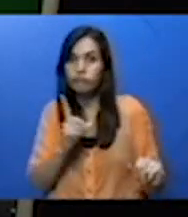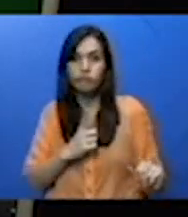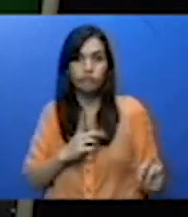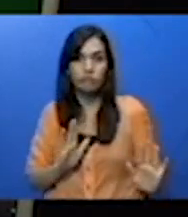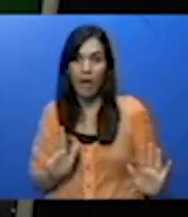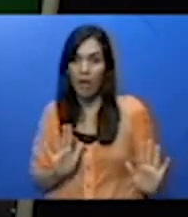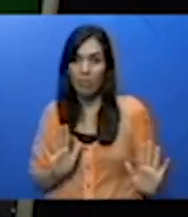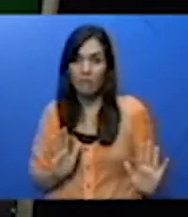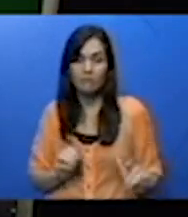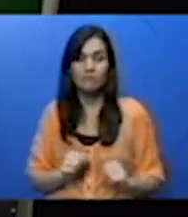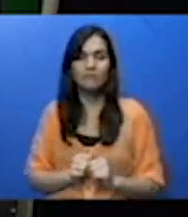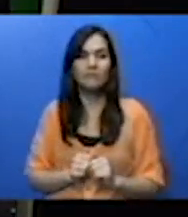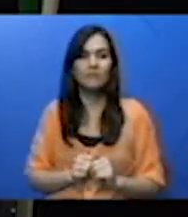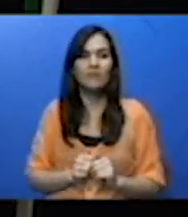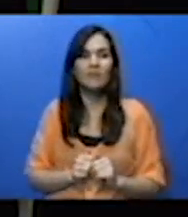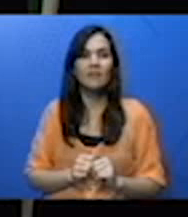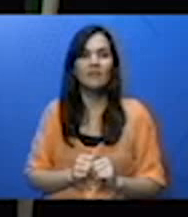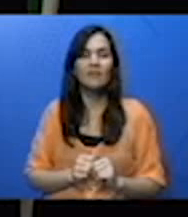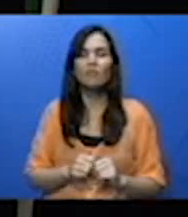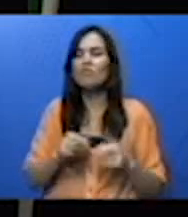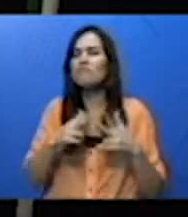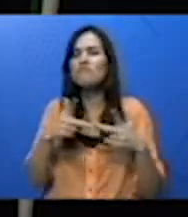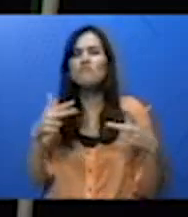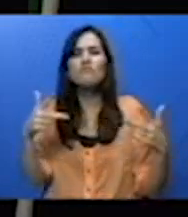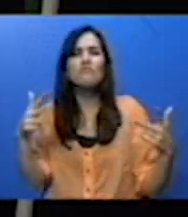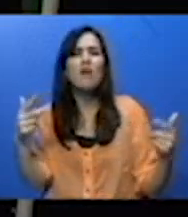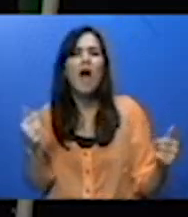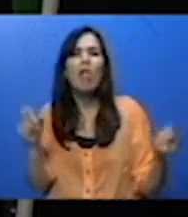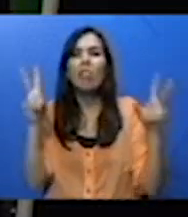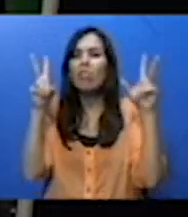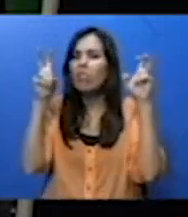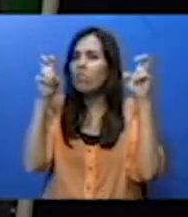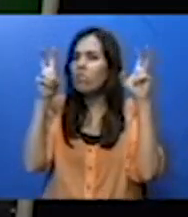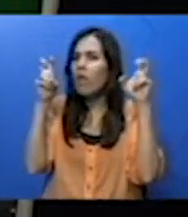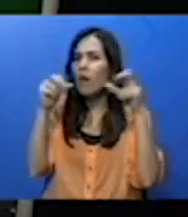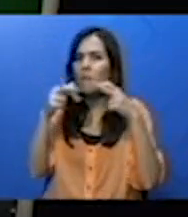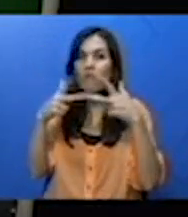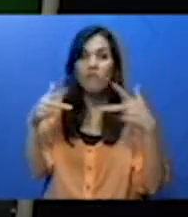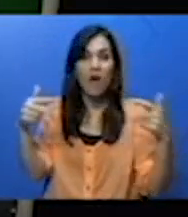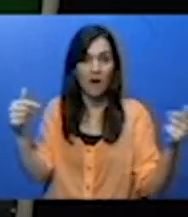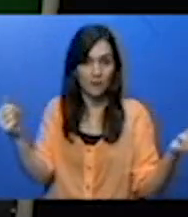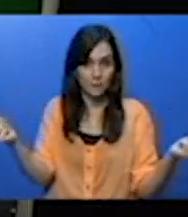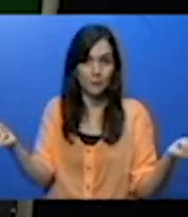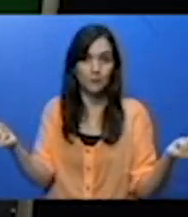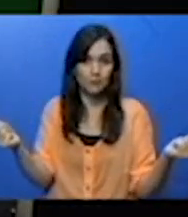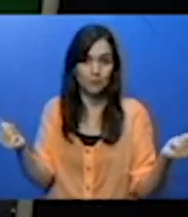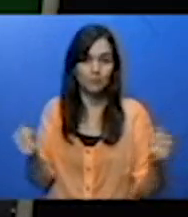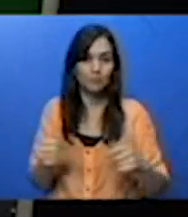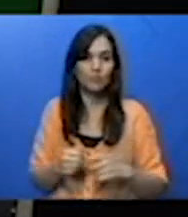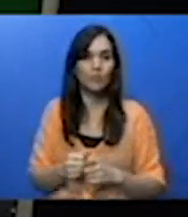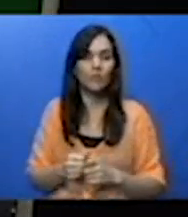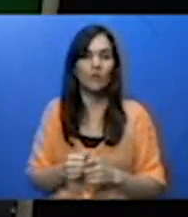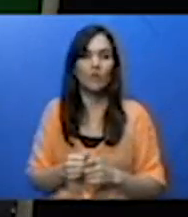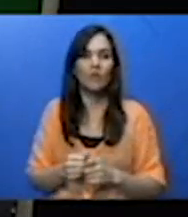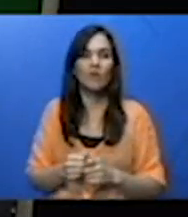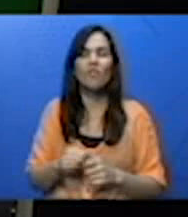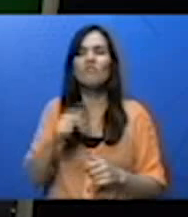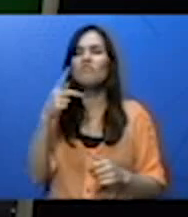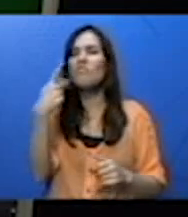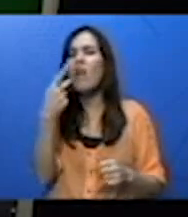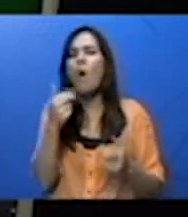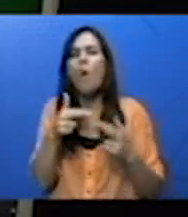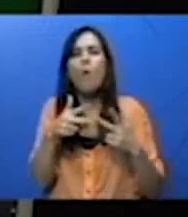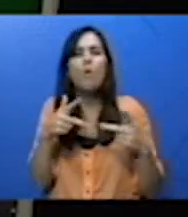Os assuntos são muito variados, tá, crianças? Nós encontramos poemas com vários títulos, falando sobre